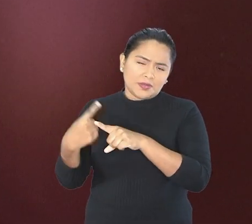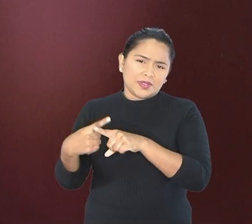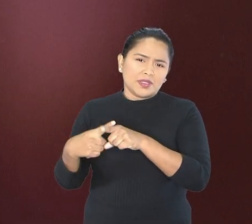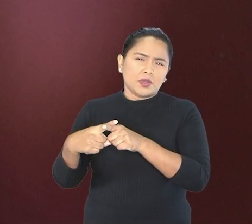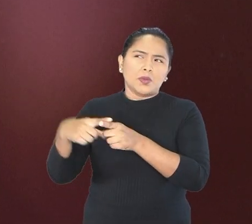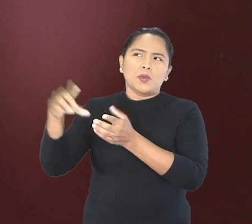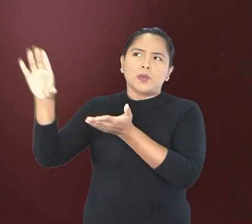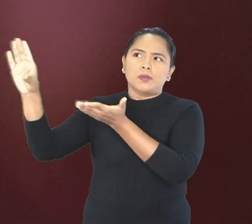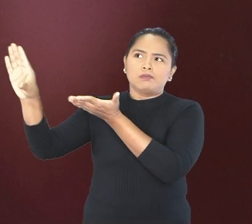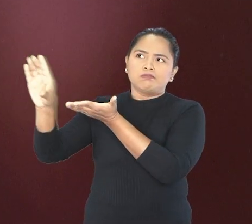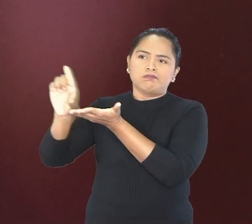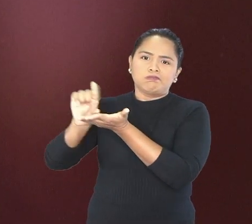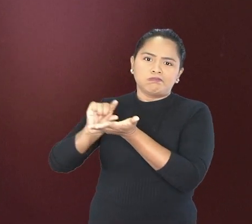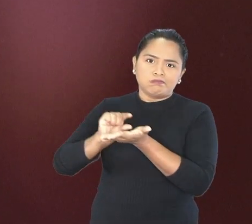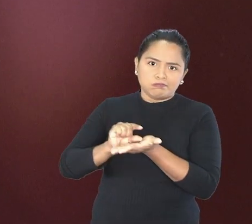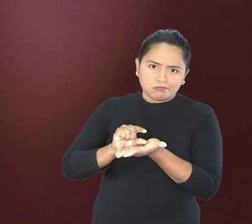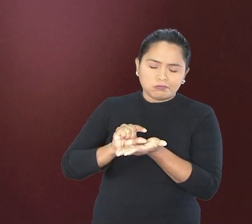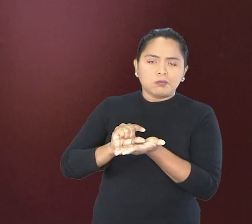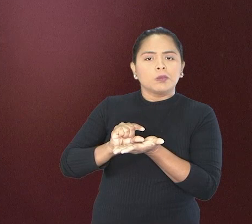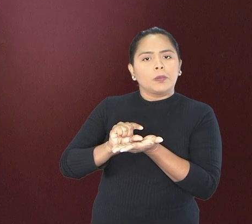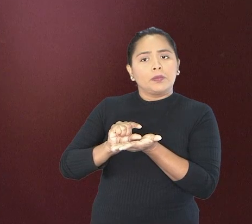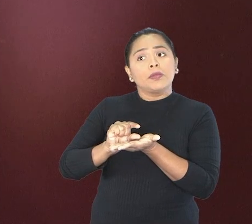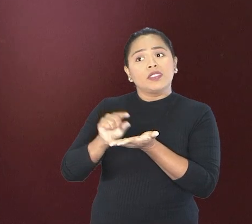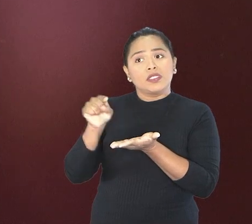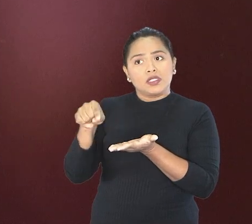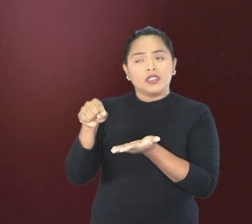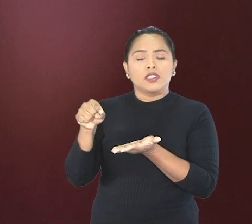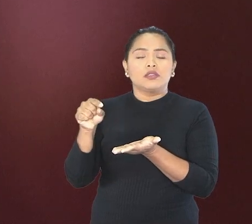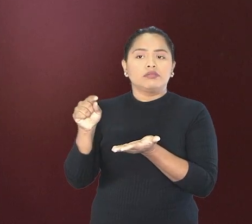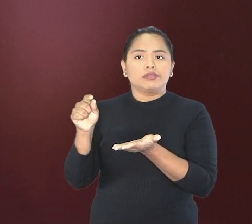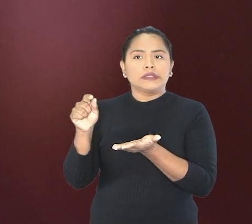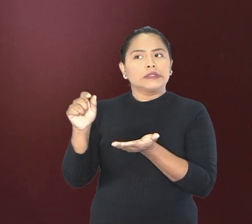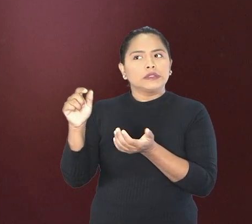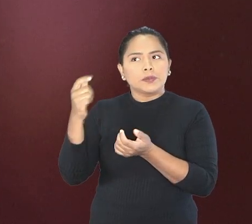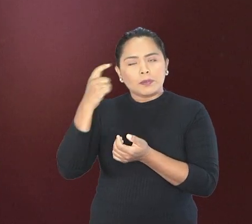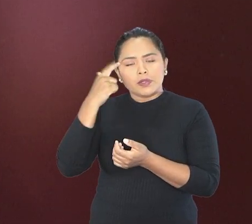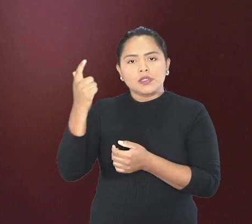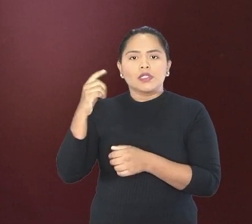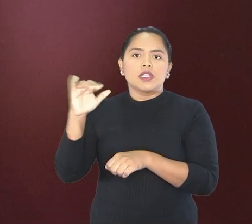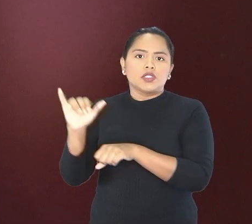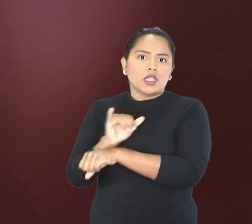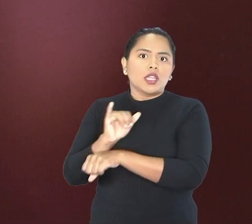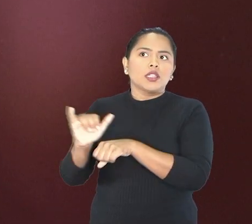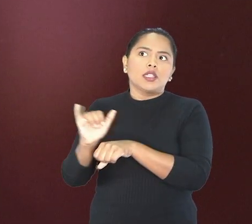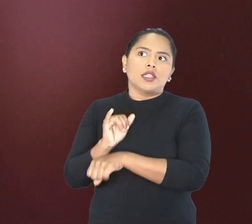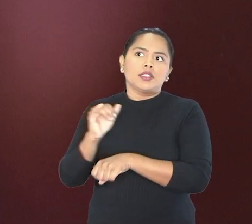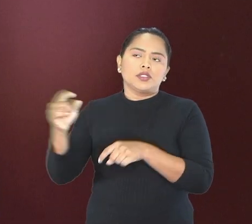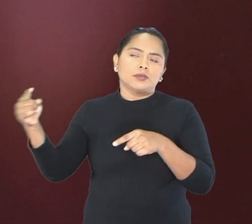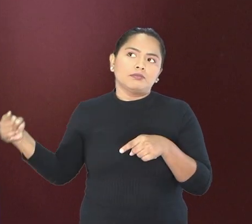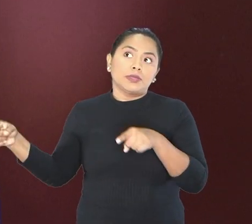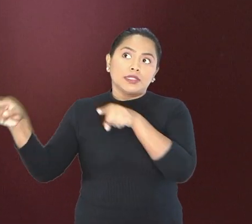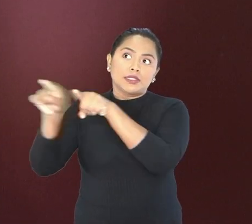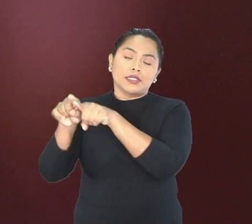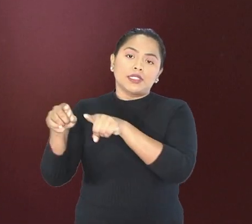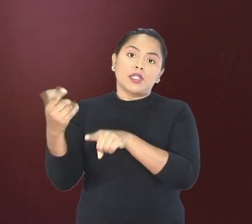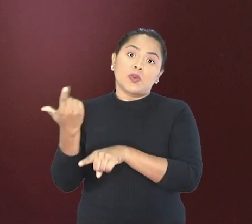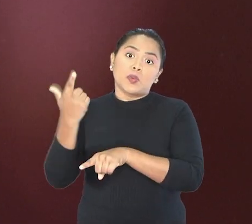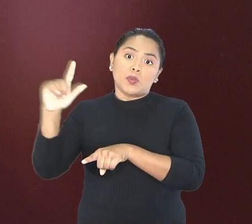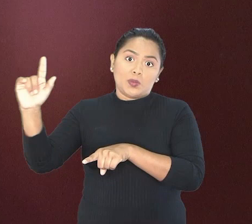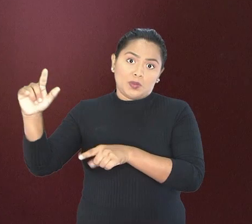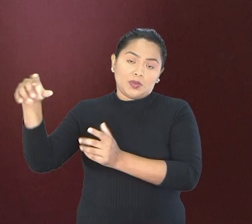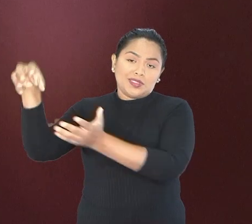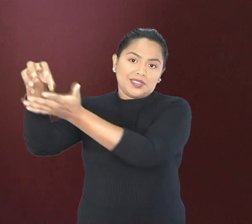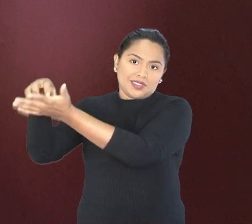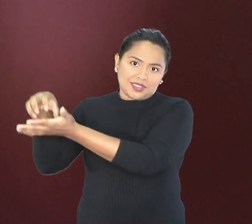orçamento e isso ajudou com que a gente buscasse mais parcerias com outras unidades, porque a gente tem vários cursos que